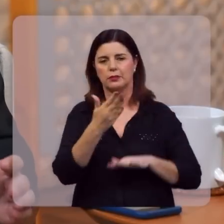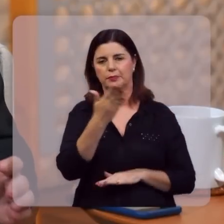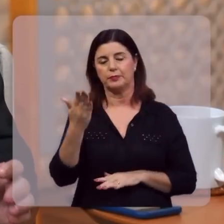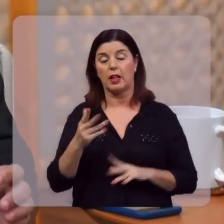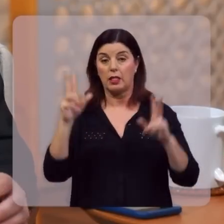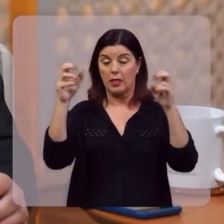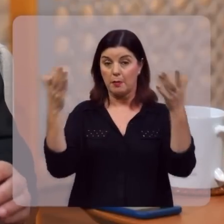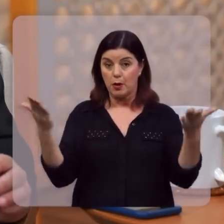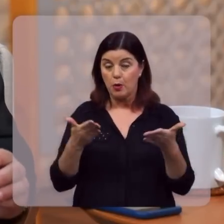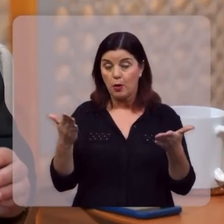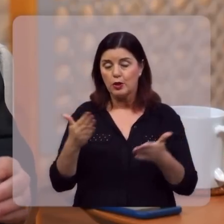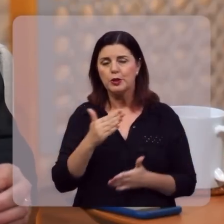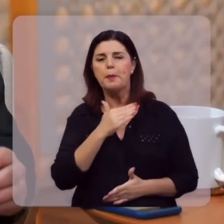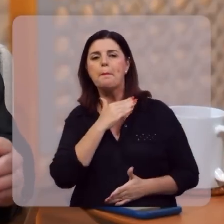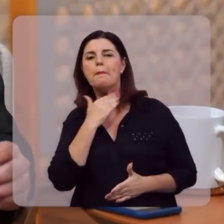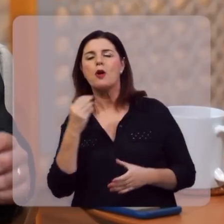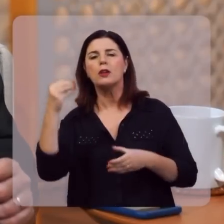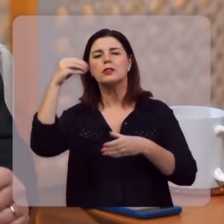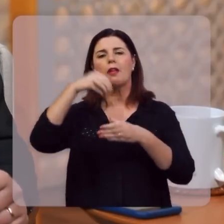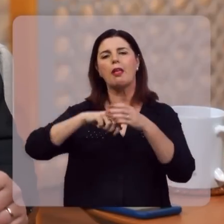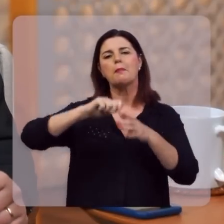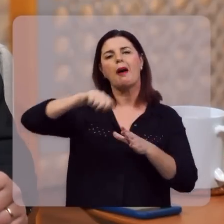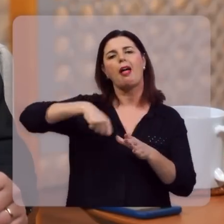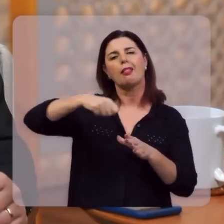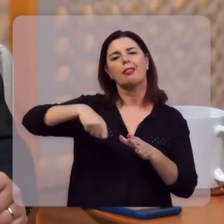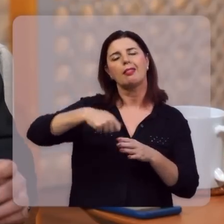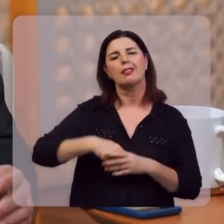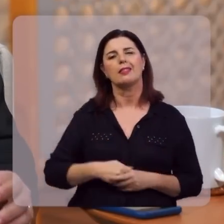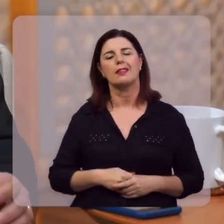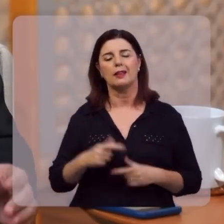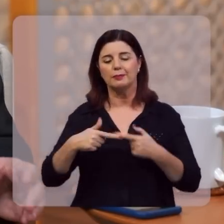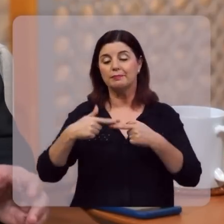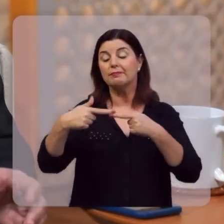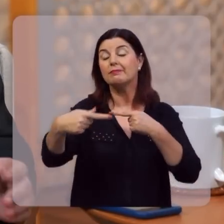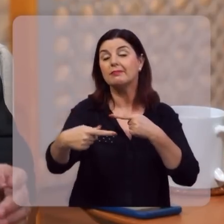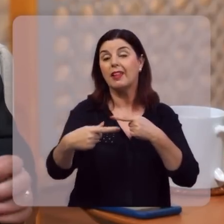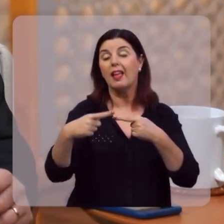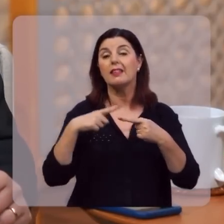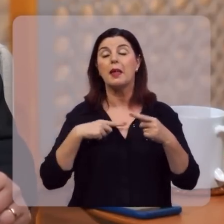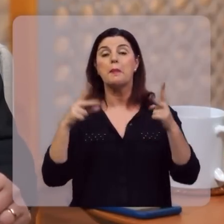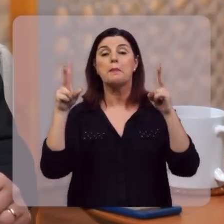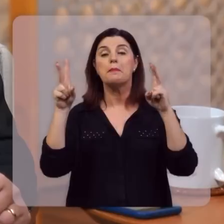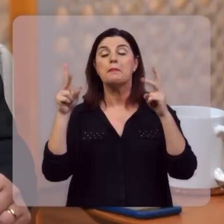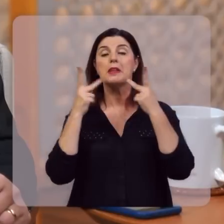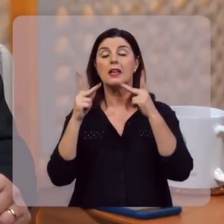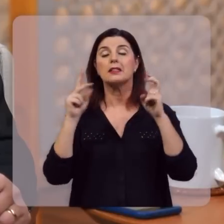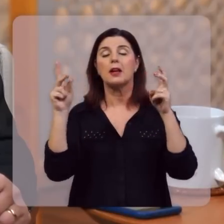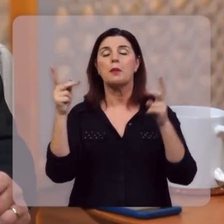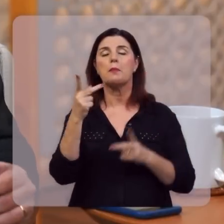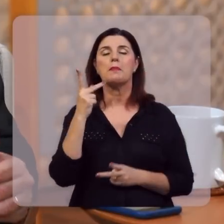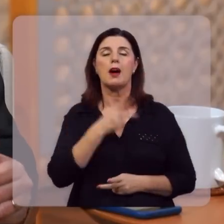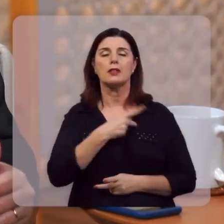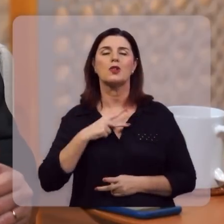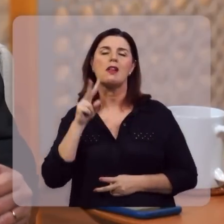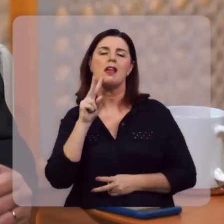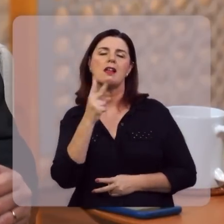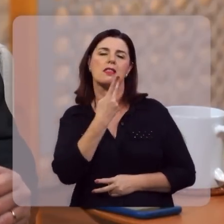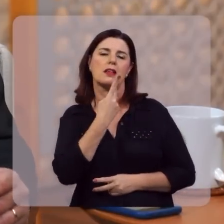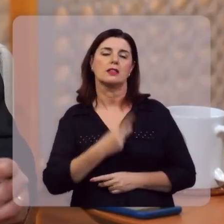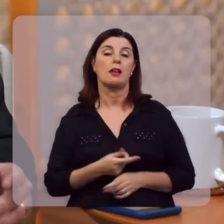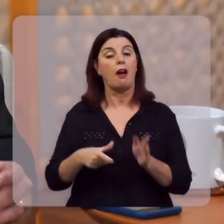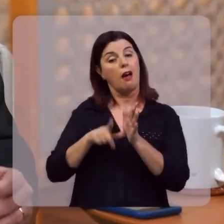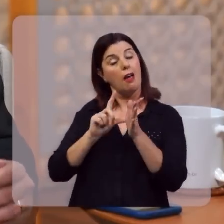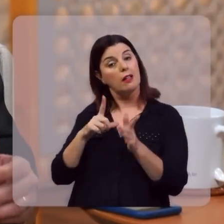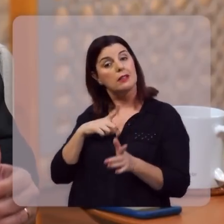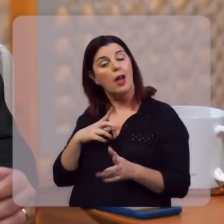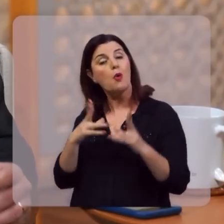A temática de hoje, morte na panela. Daqui a pouco nós teremos essa mensagem com o reverendo Hernandes Dias Lopes, mas antes disso